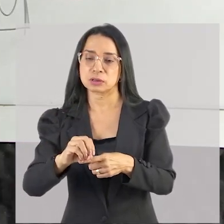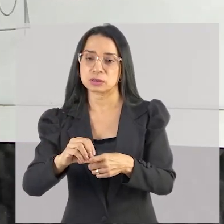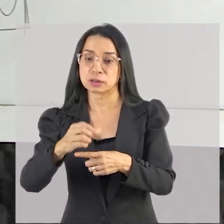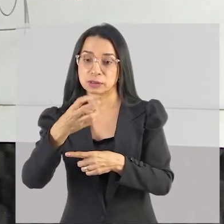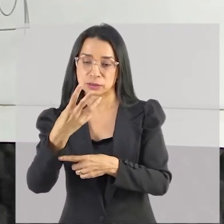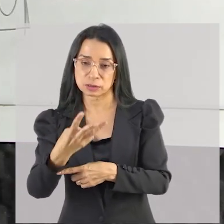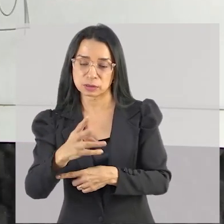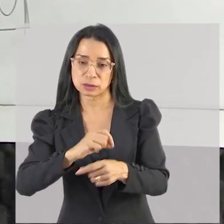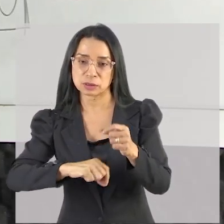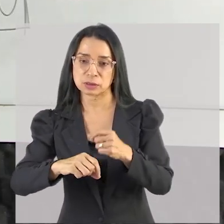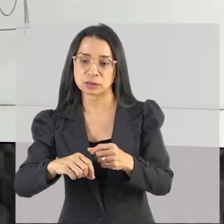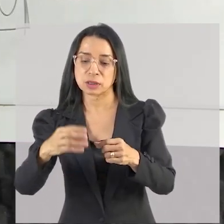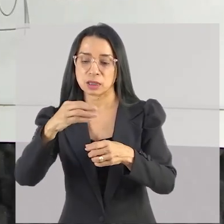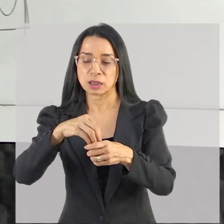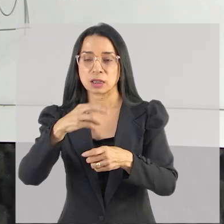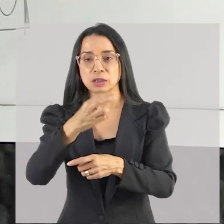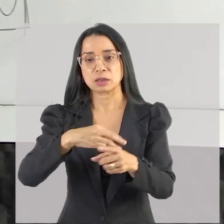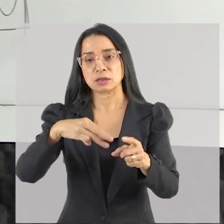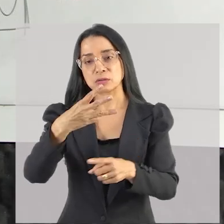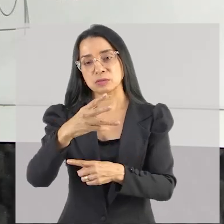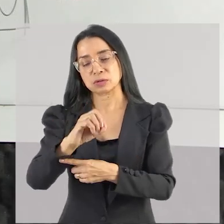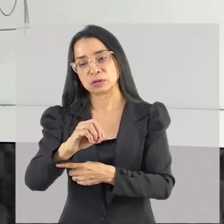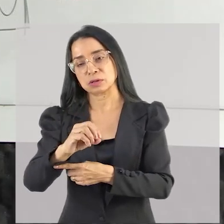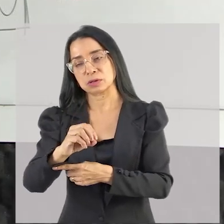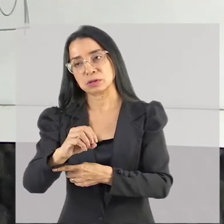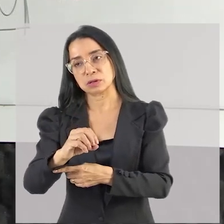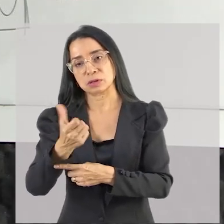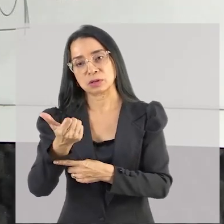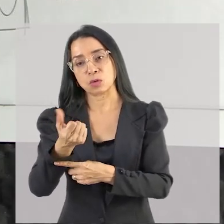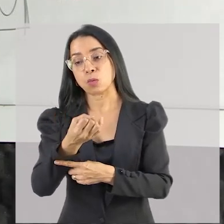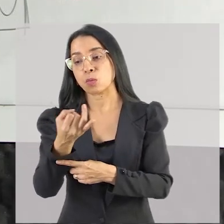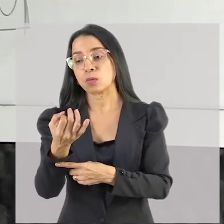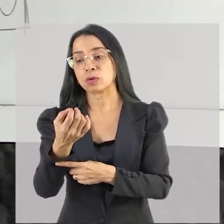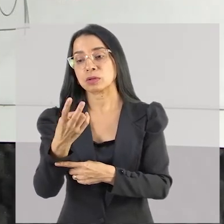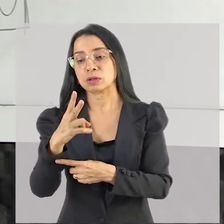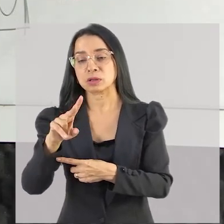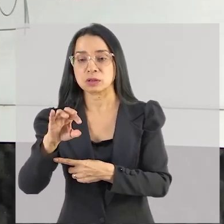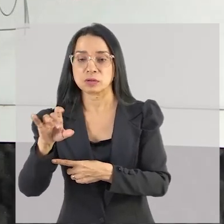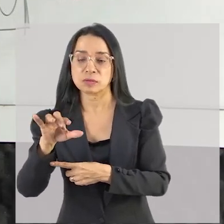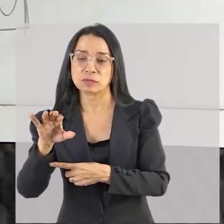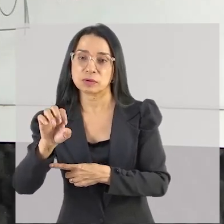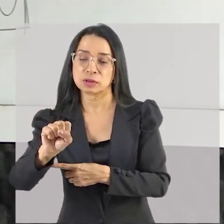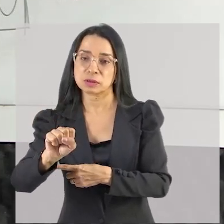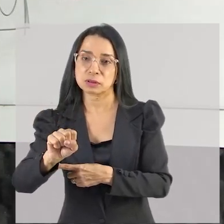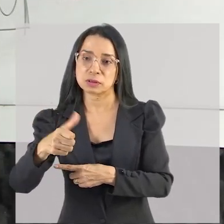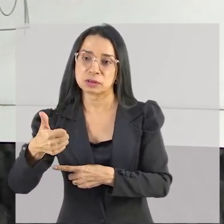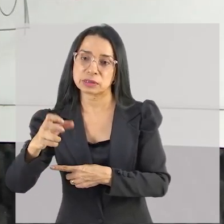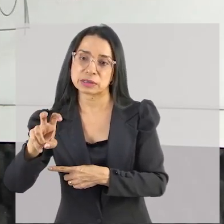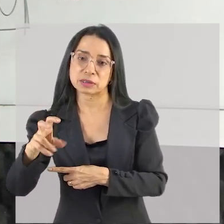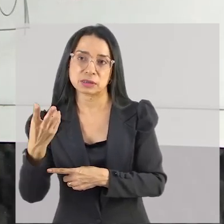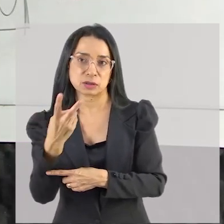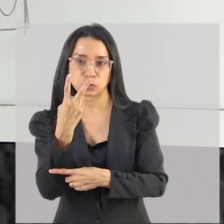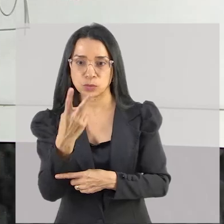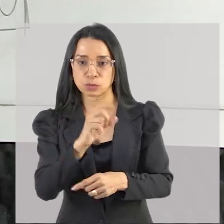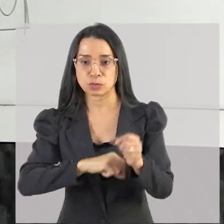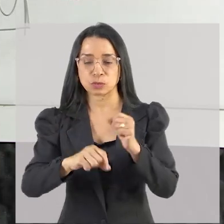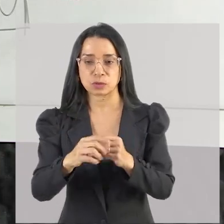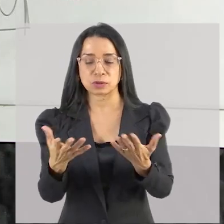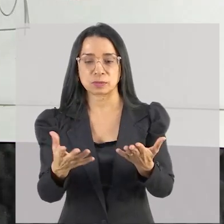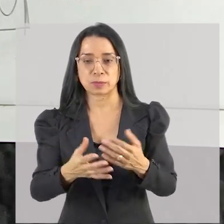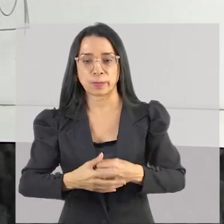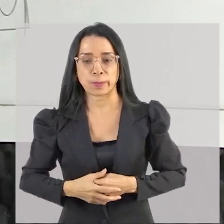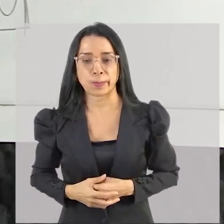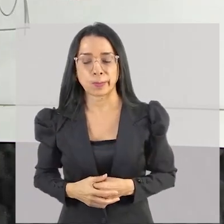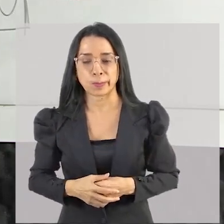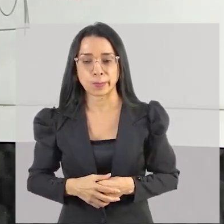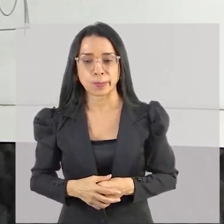quantas vezes 15? 2. Beleza? Então, 3 vezes 2, 6. Então, significa que dentro de 90, cabe exatamente